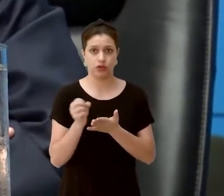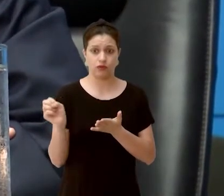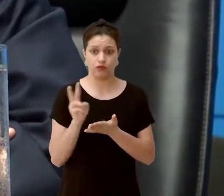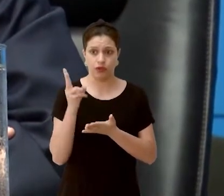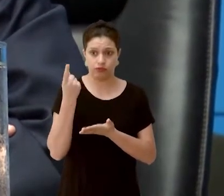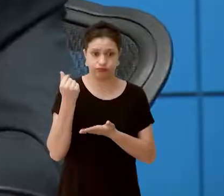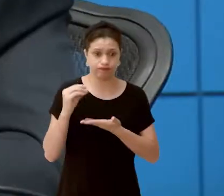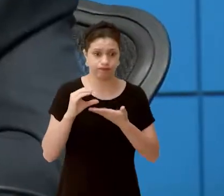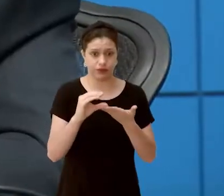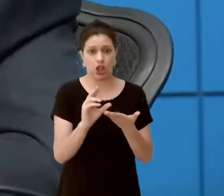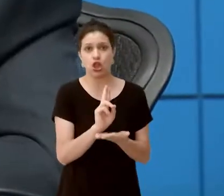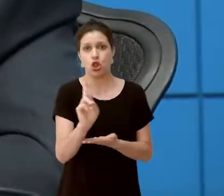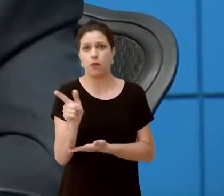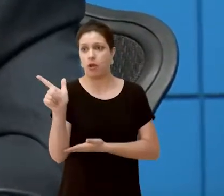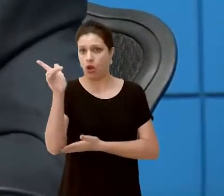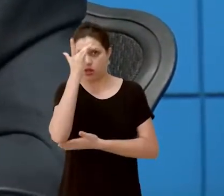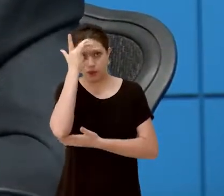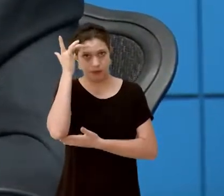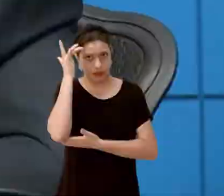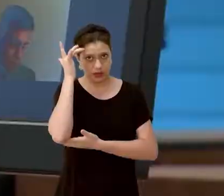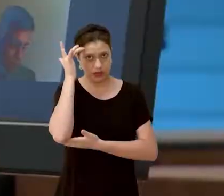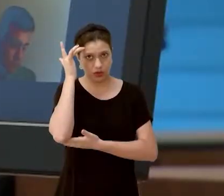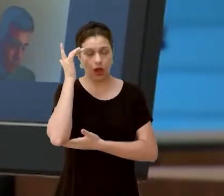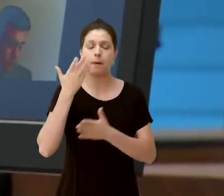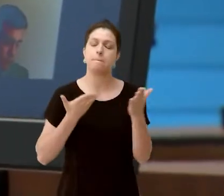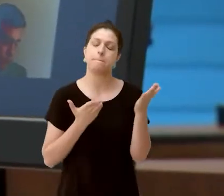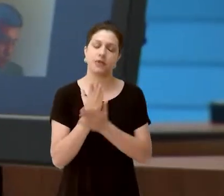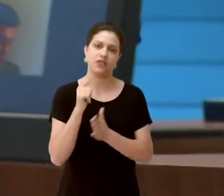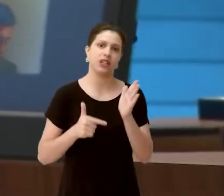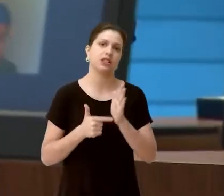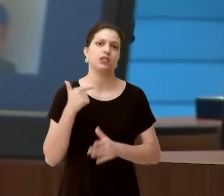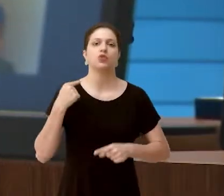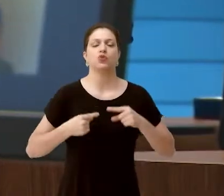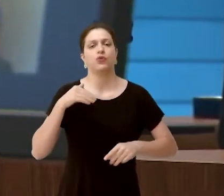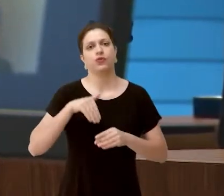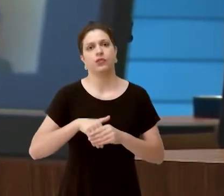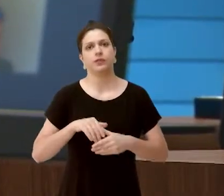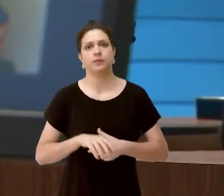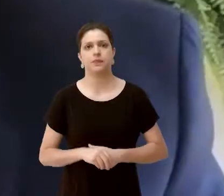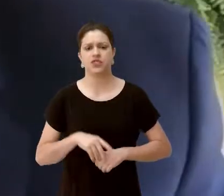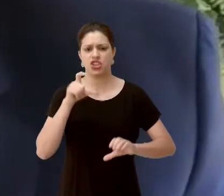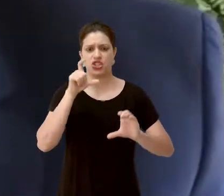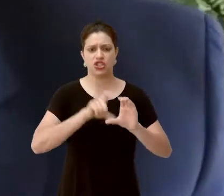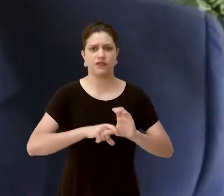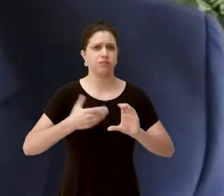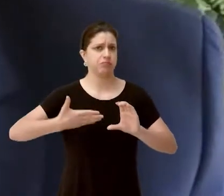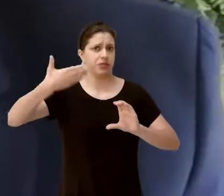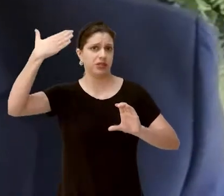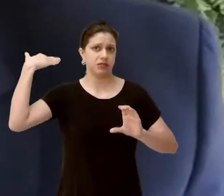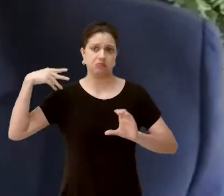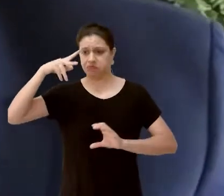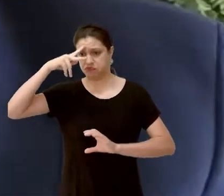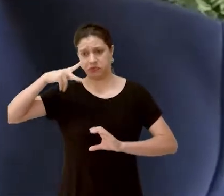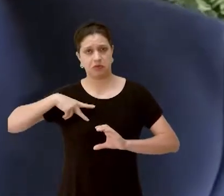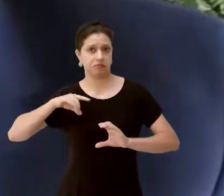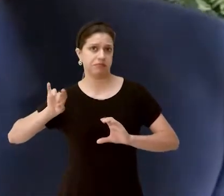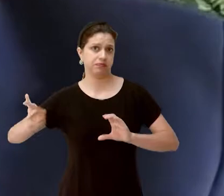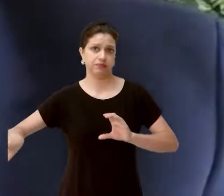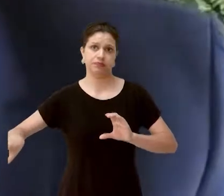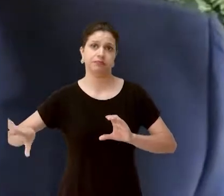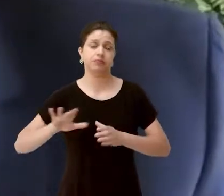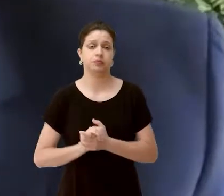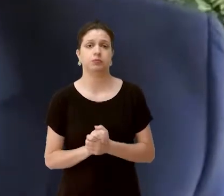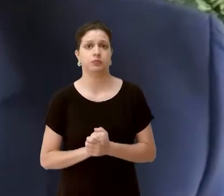contratos passados em nomes de terceiros foi aprovado em segunda discussão e votação. As dívidas e débitos anteriores são de